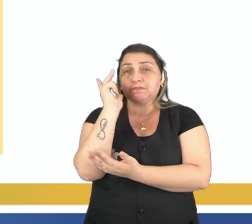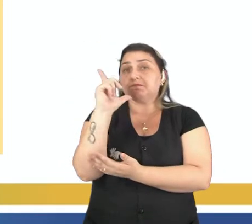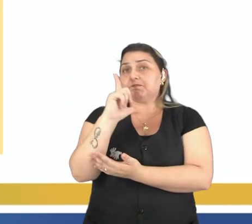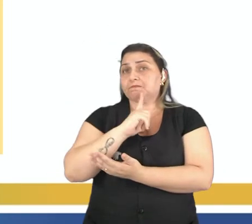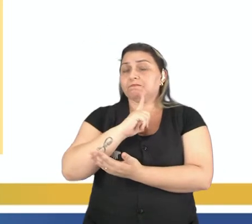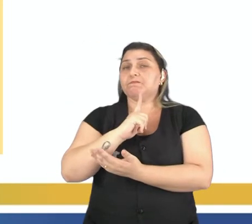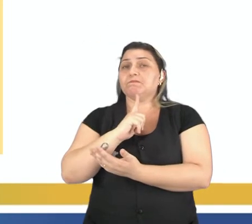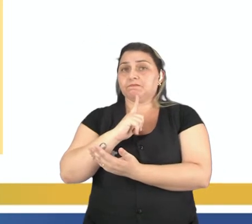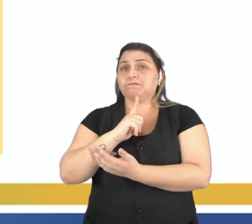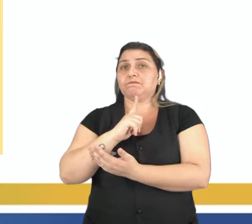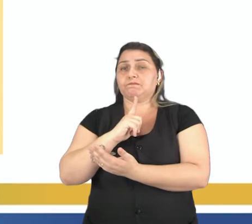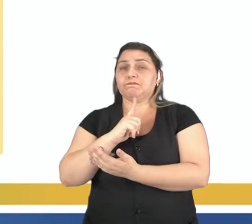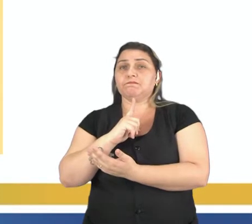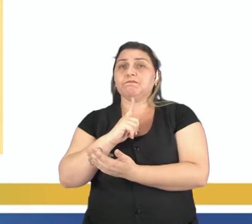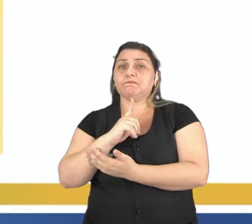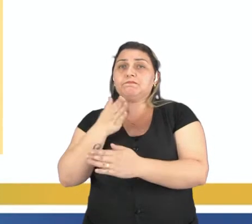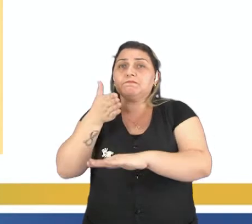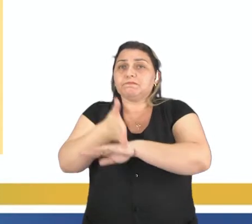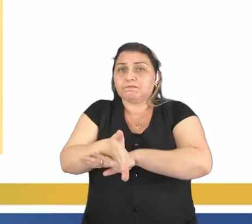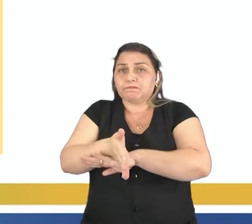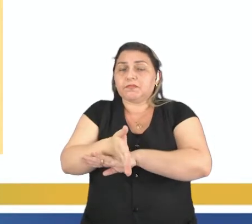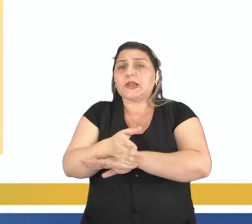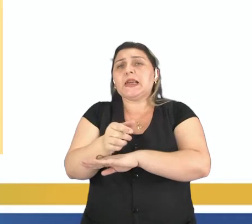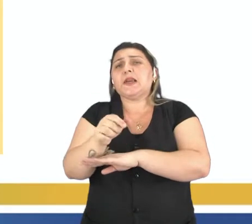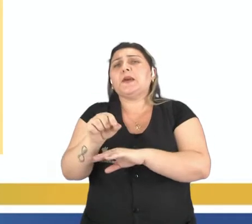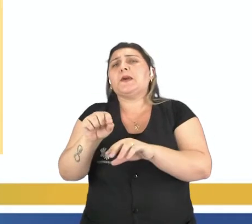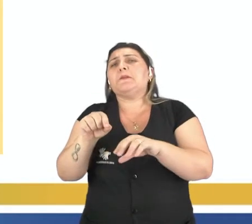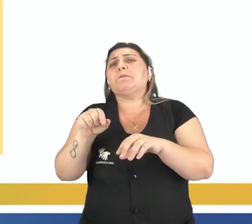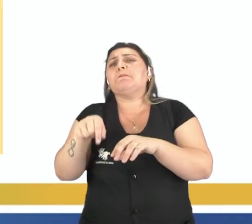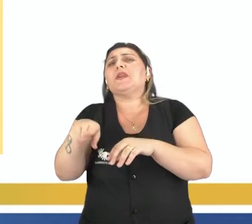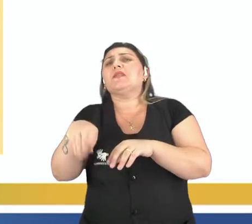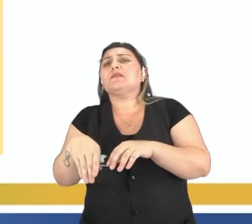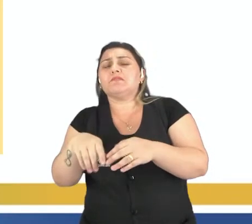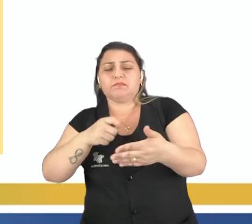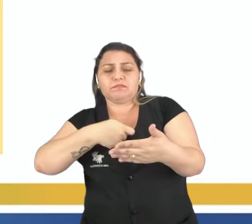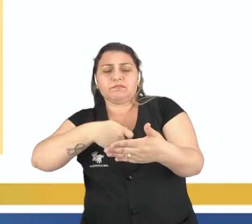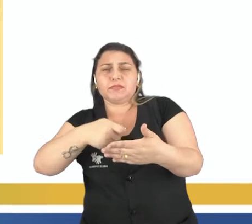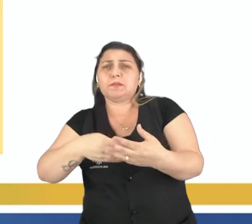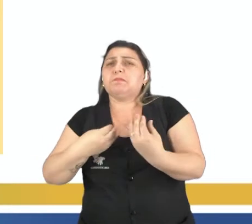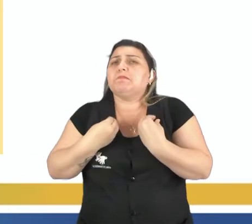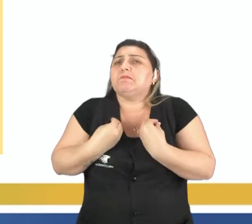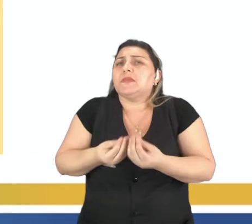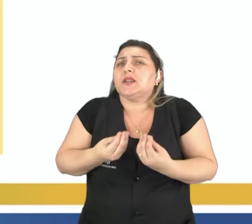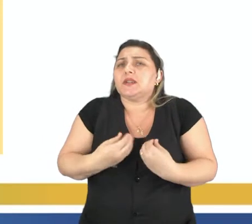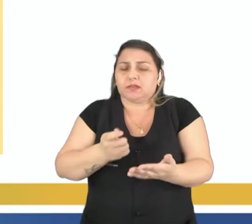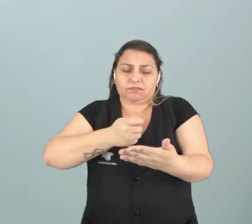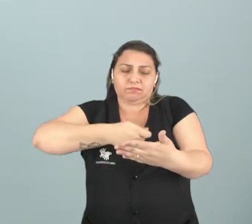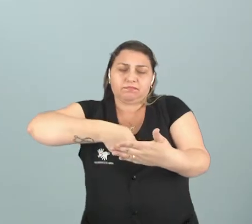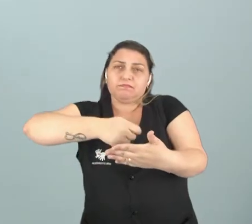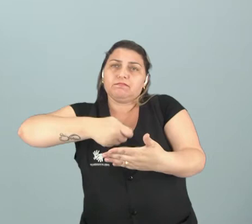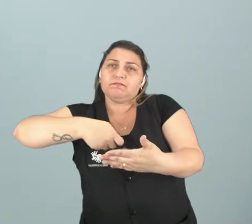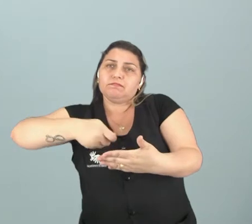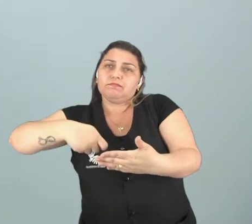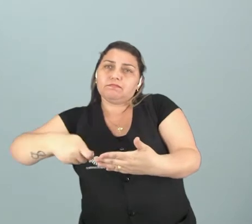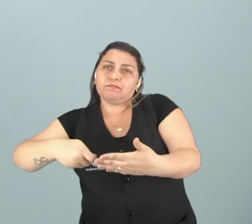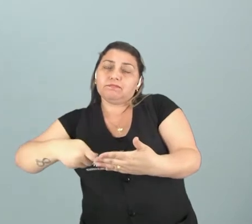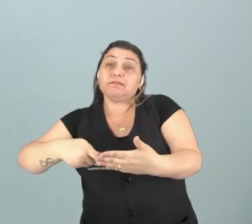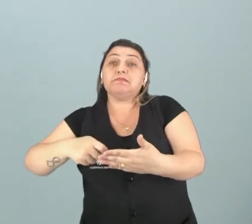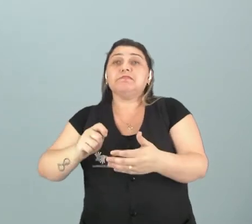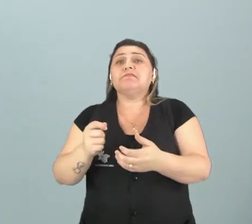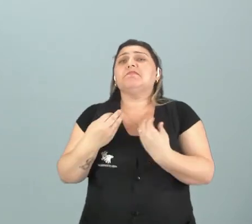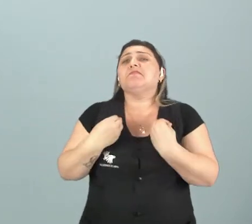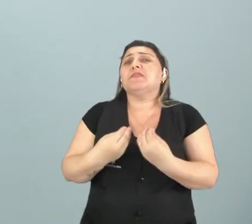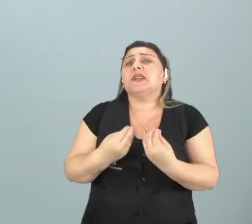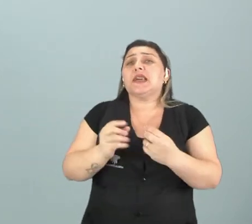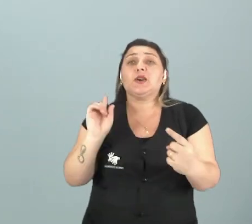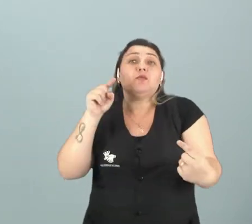tenham acesso. E para que escrever? O terceiro ponto da condição de produção da reportagem: para que